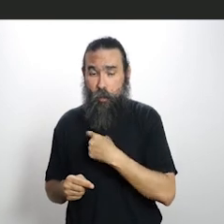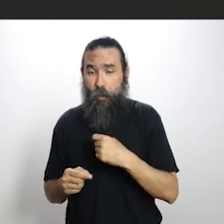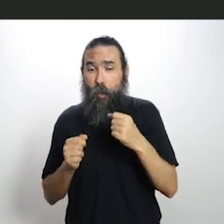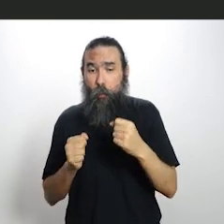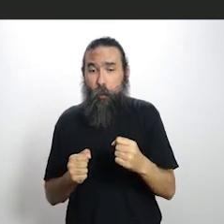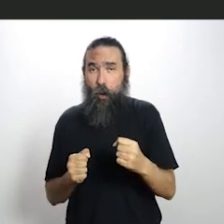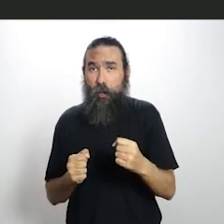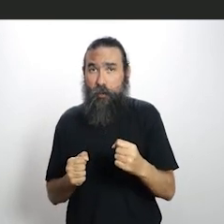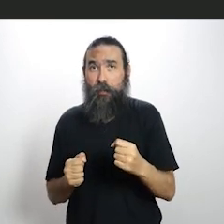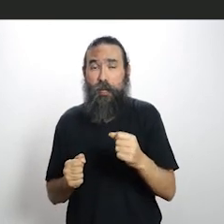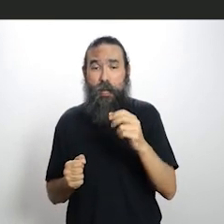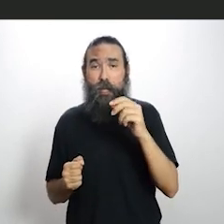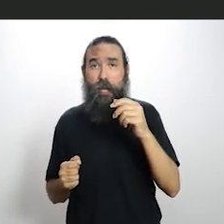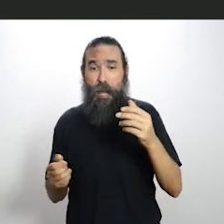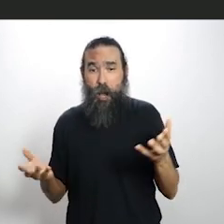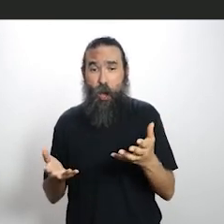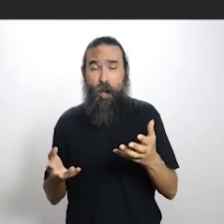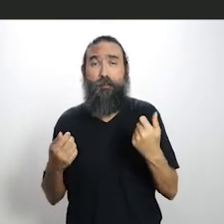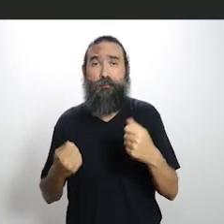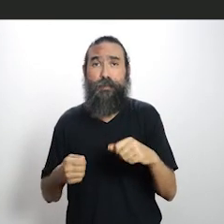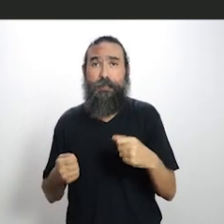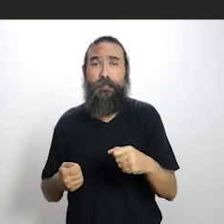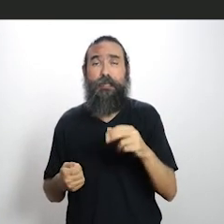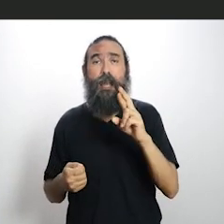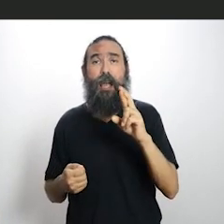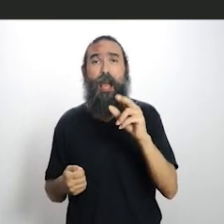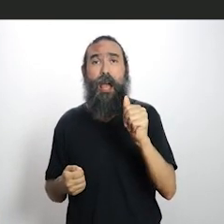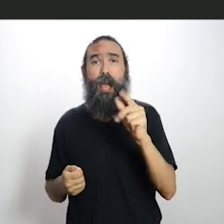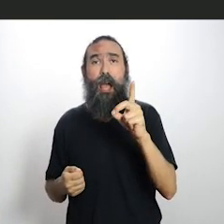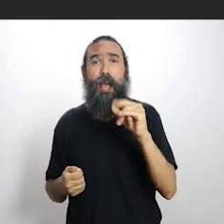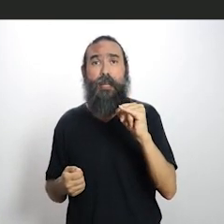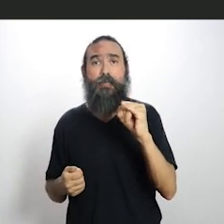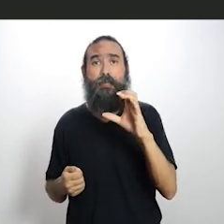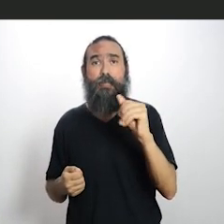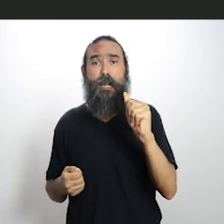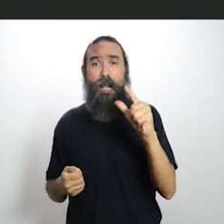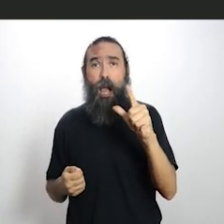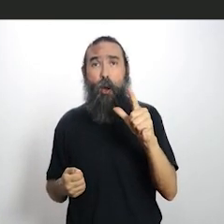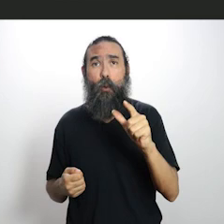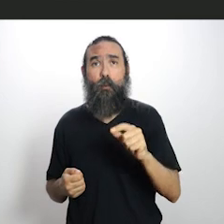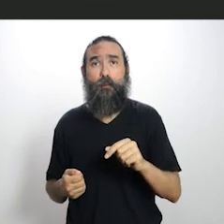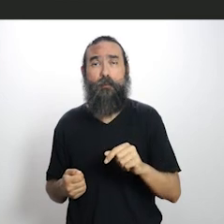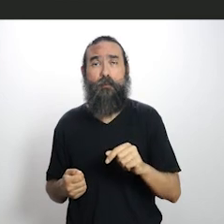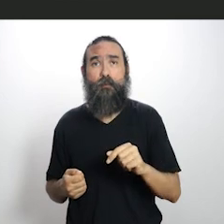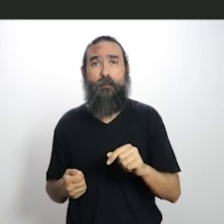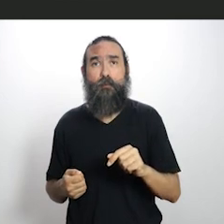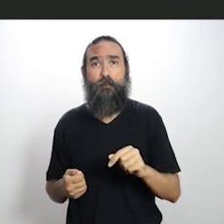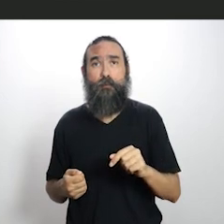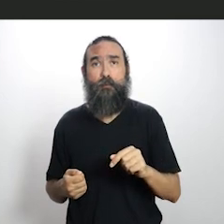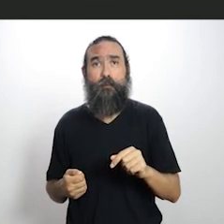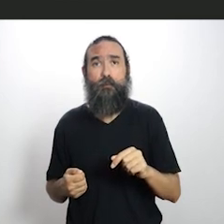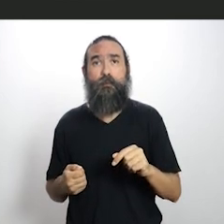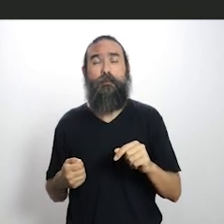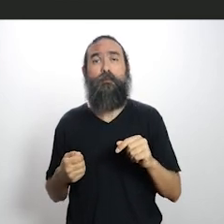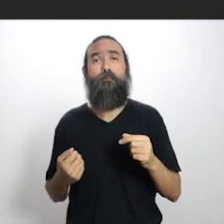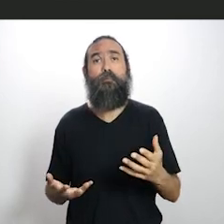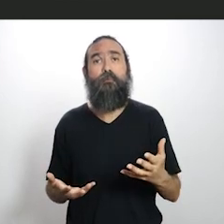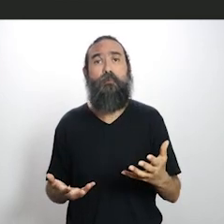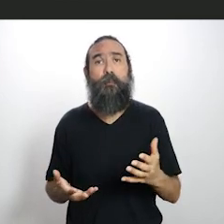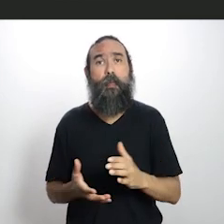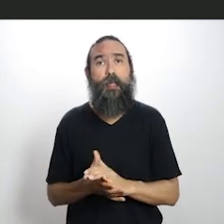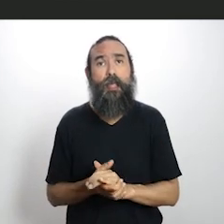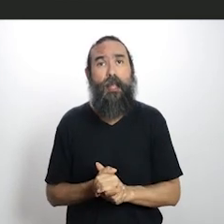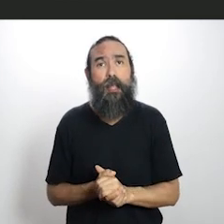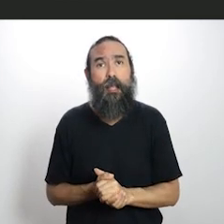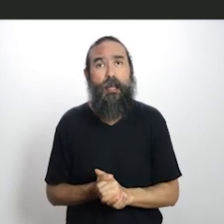Xambá não tem muito a aqui na Xambá né não tem muita preocupação de que nossa festa ela vai